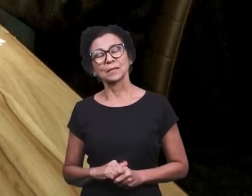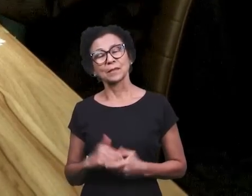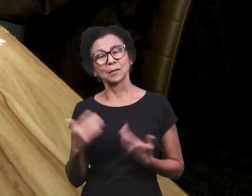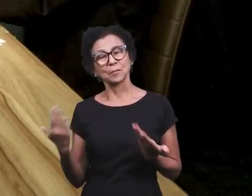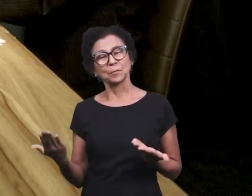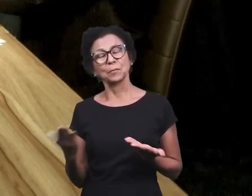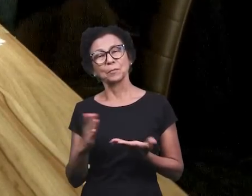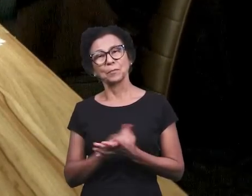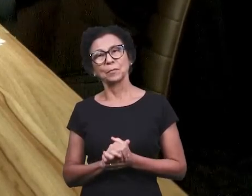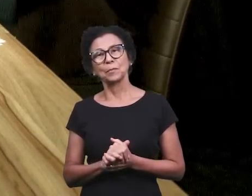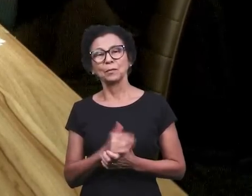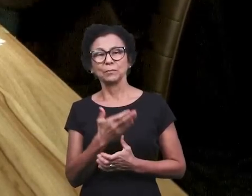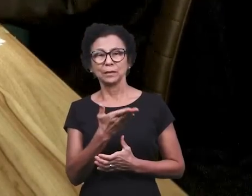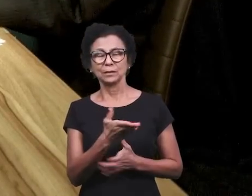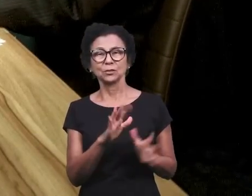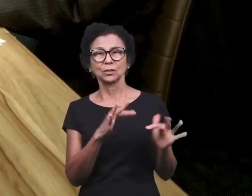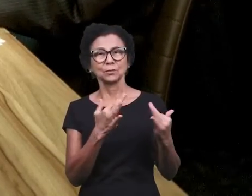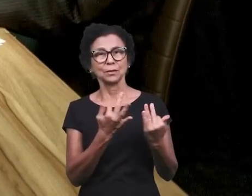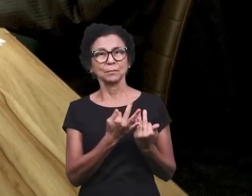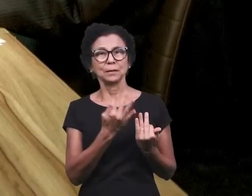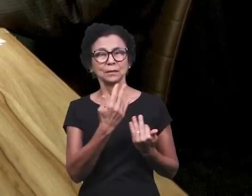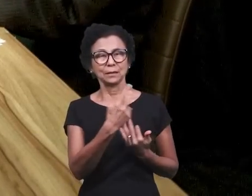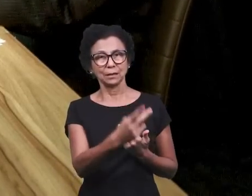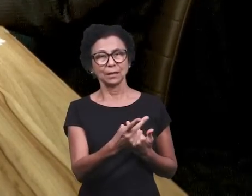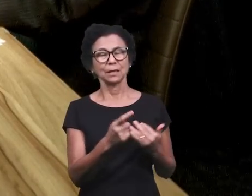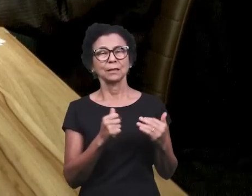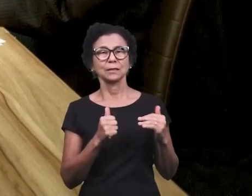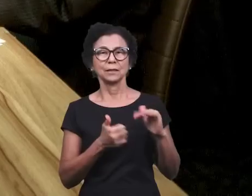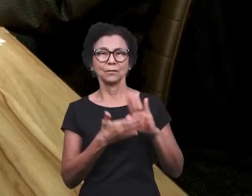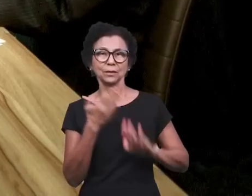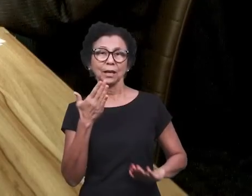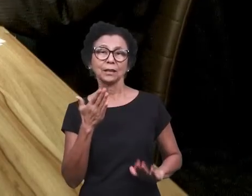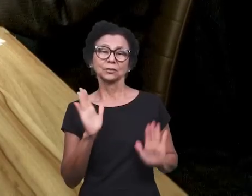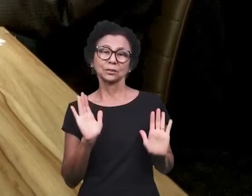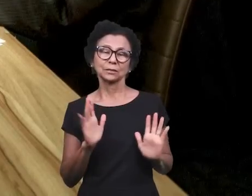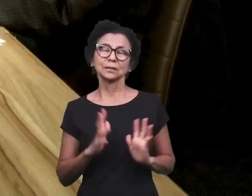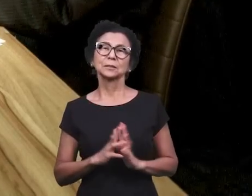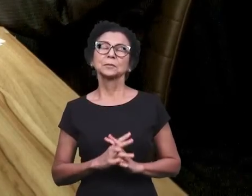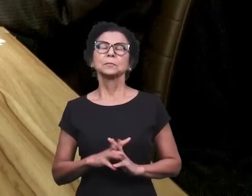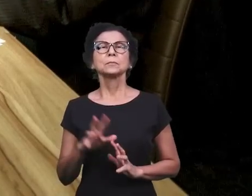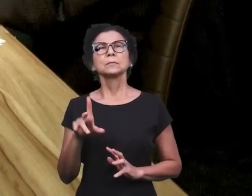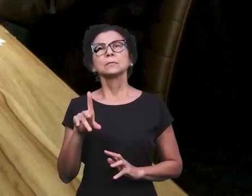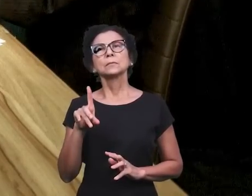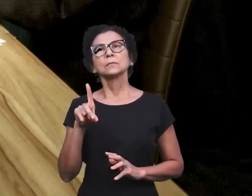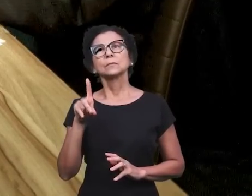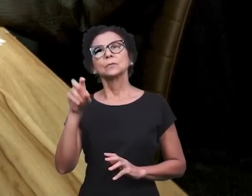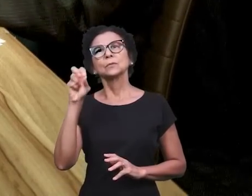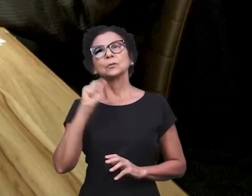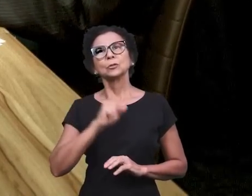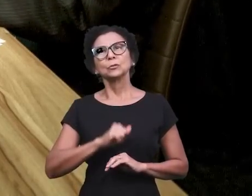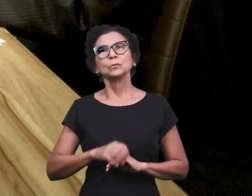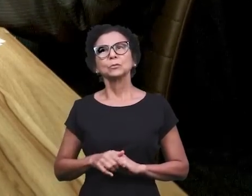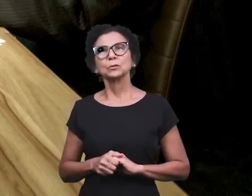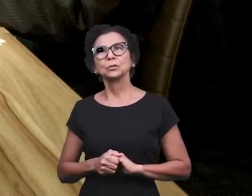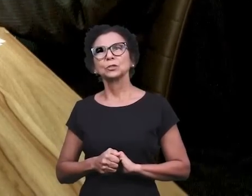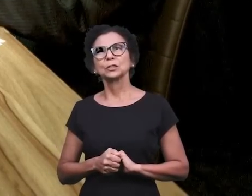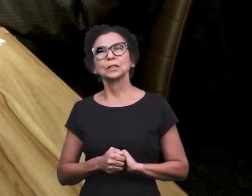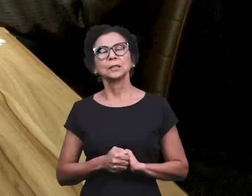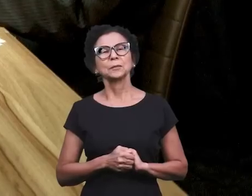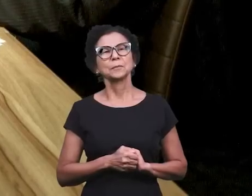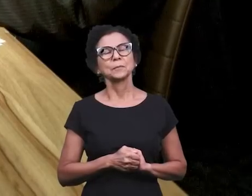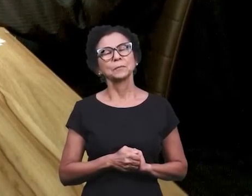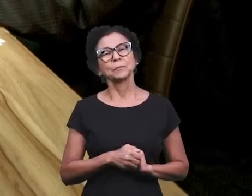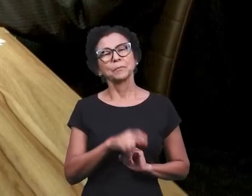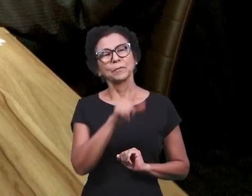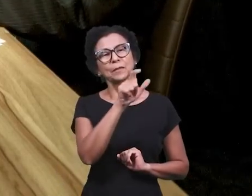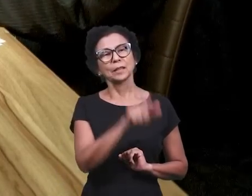e o lado também da casa dele, da esposa dele em especial. Num determinado dia, Urias, ele entra em contato comigo e fala assim, olha, estou